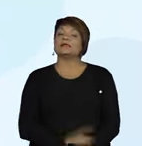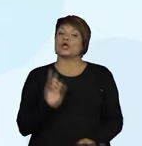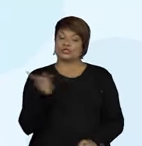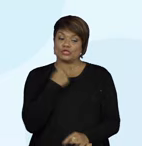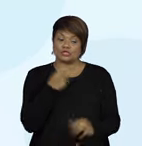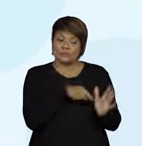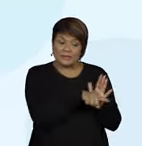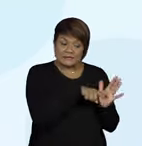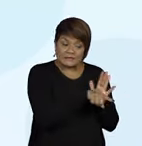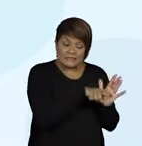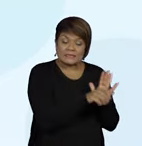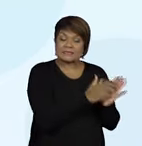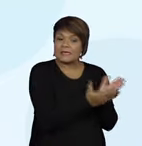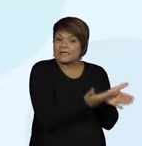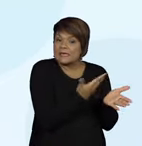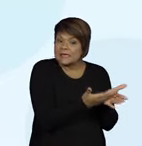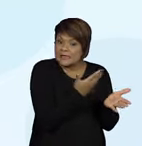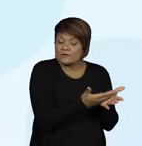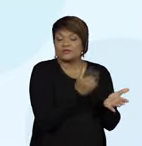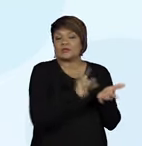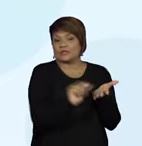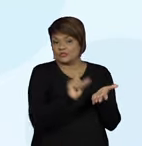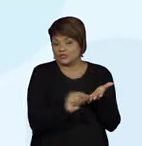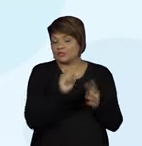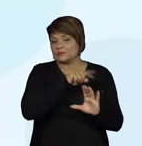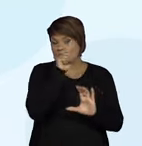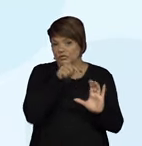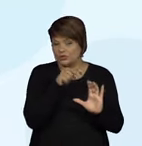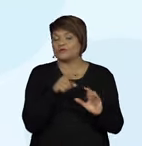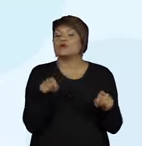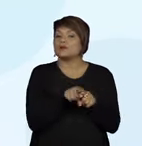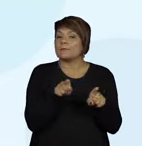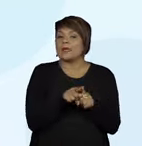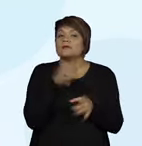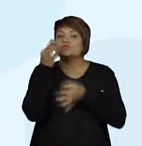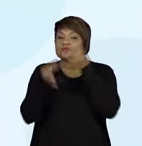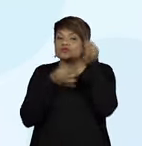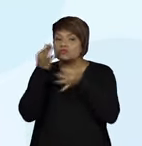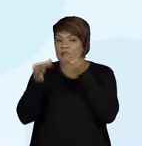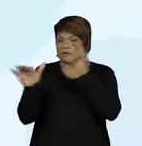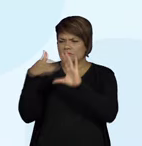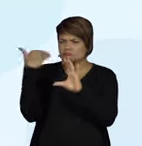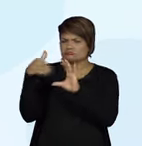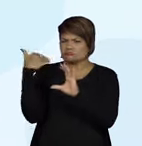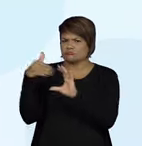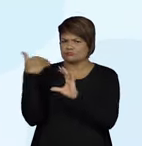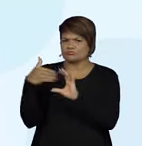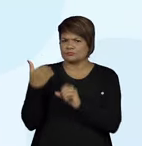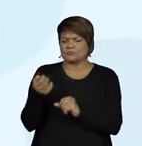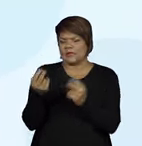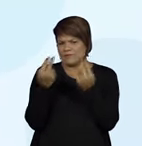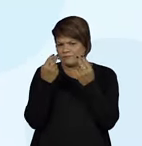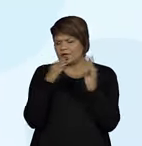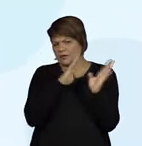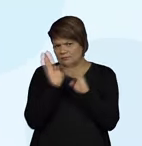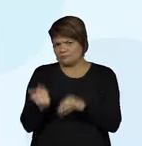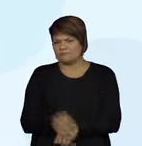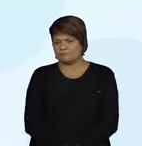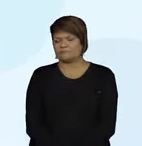e artigos científicos e recebemos muitas sugestões de quem assiste ao Manual do